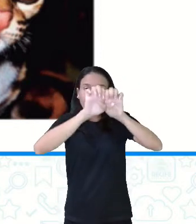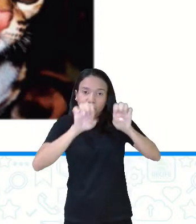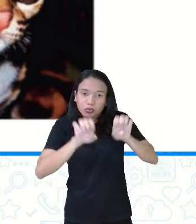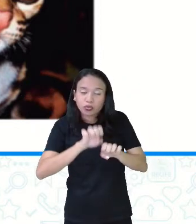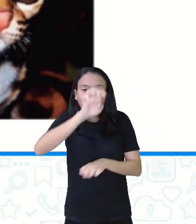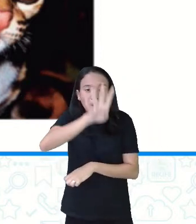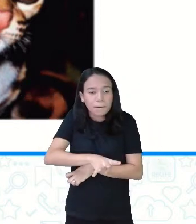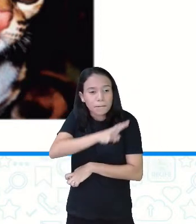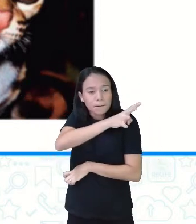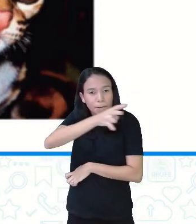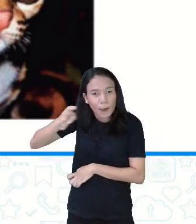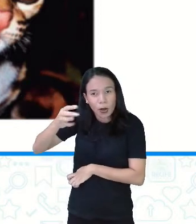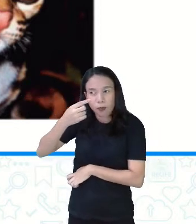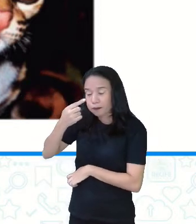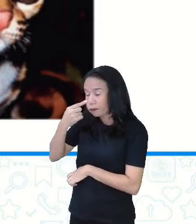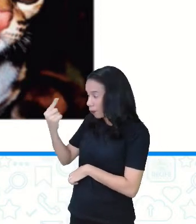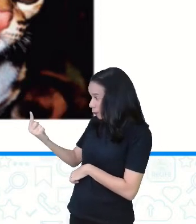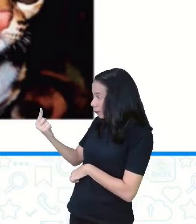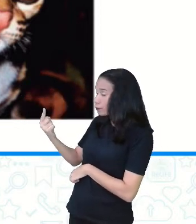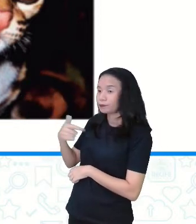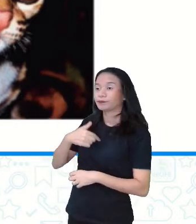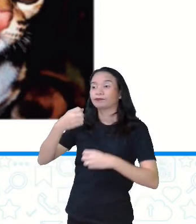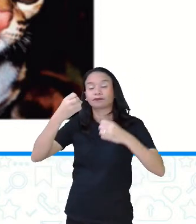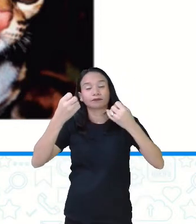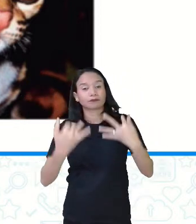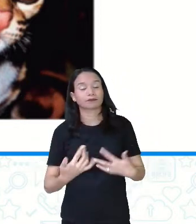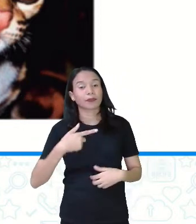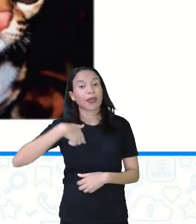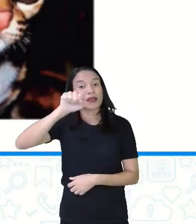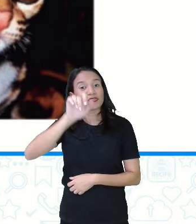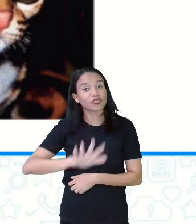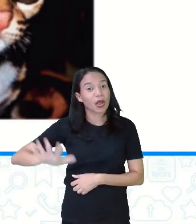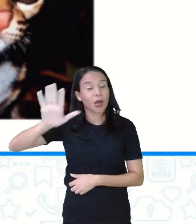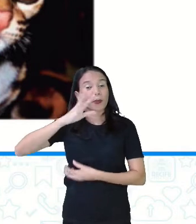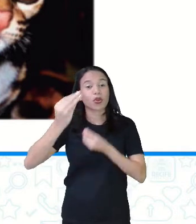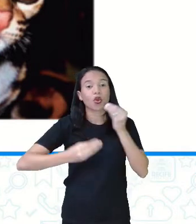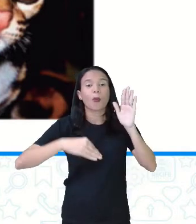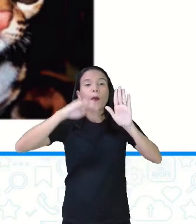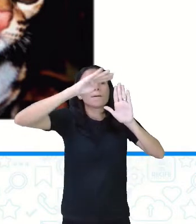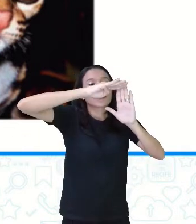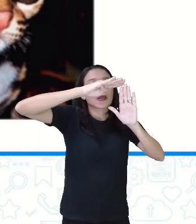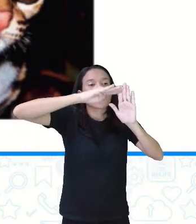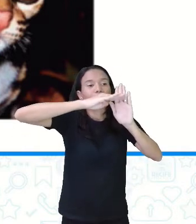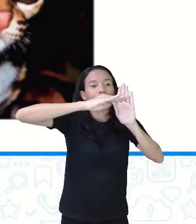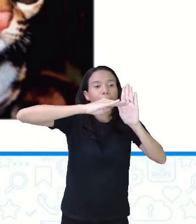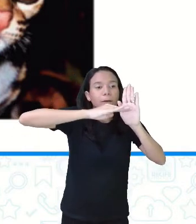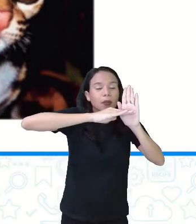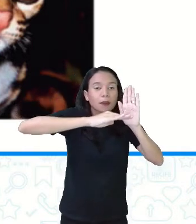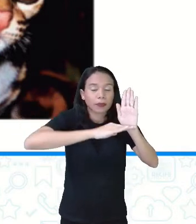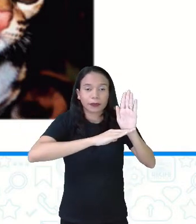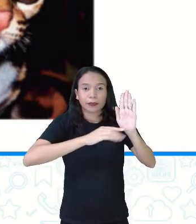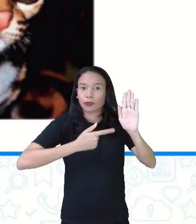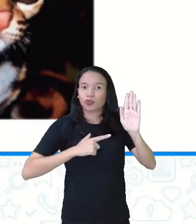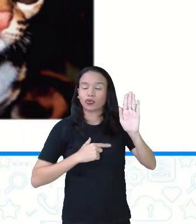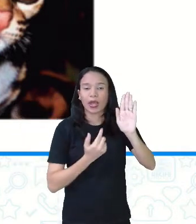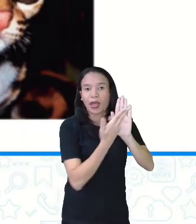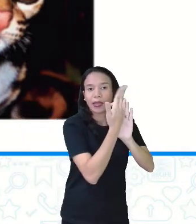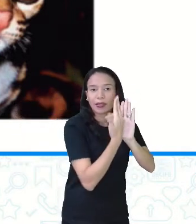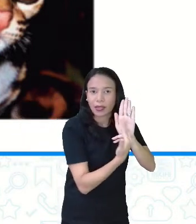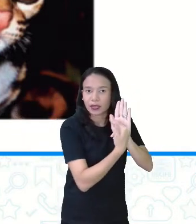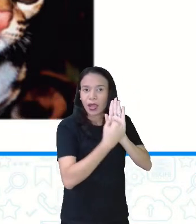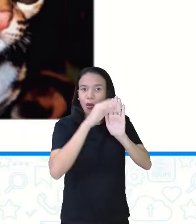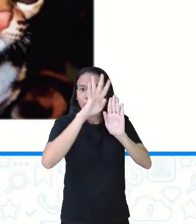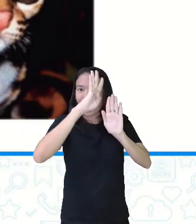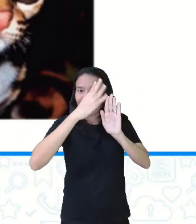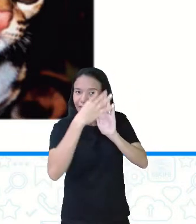ficha técnica, como eu falei para vocês, geralmente vem em tópicos, né? Aí não está o desenho de uma tabela,